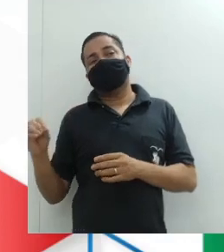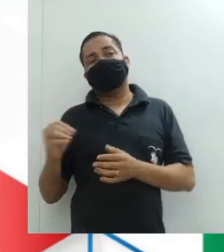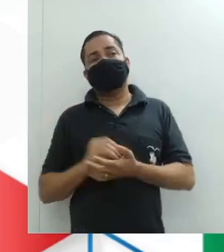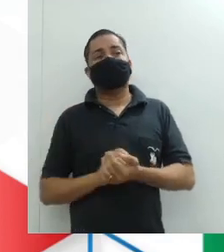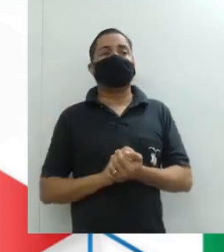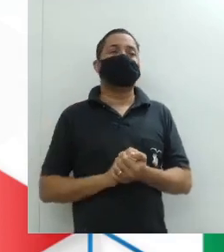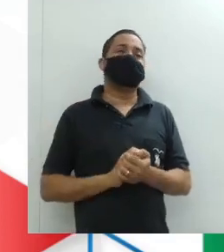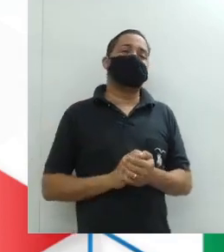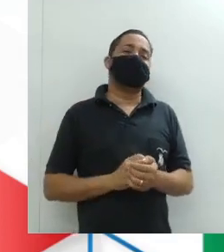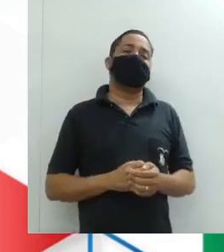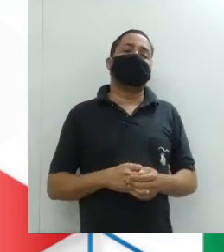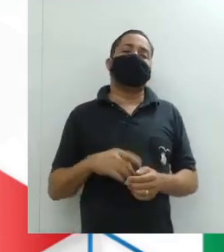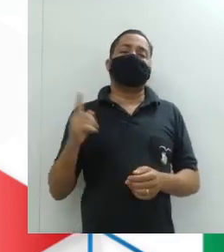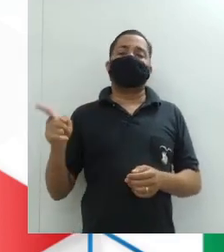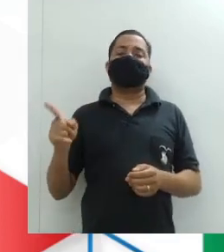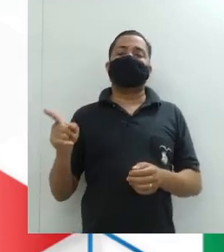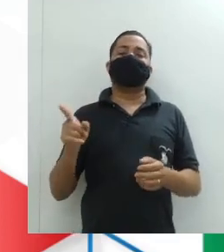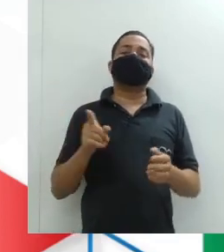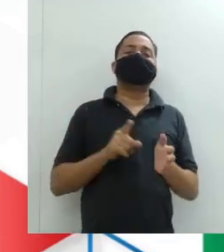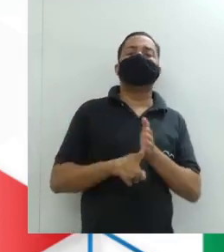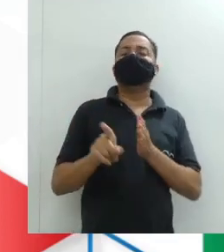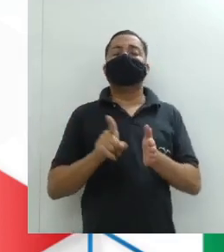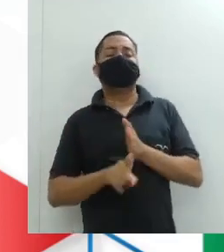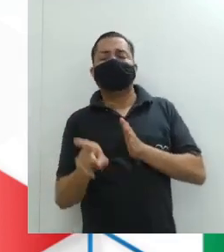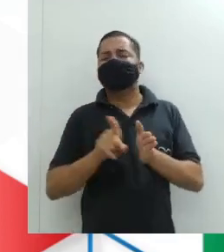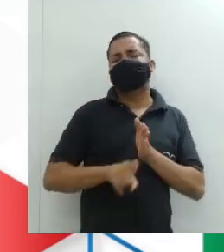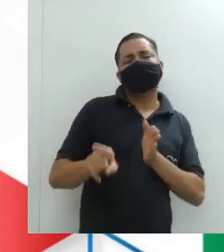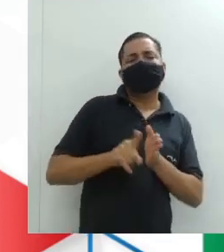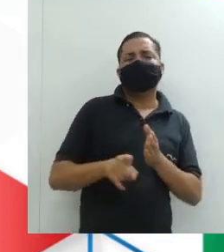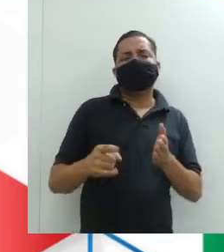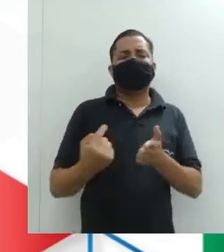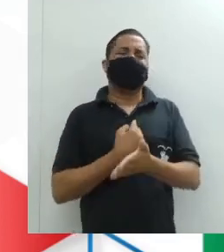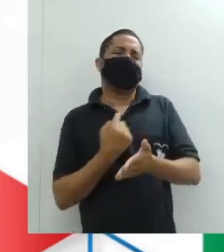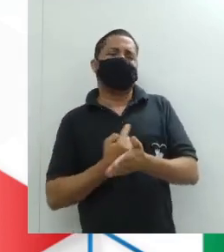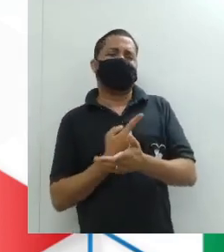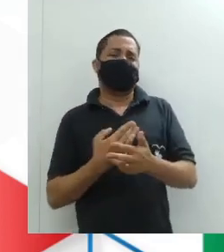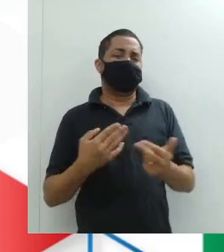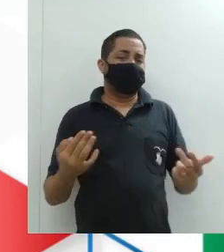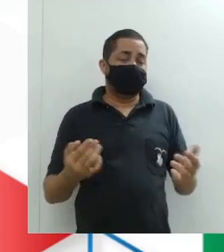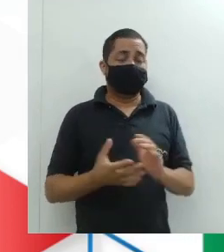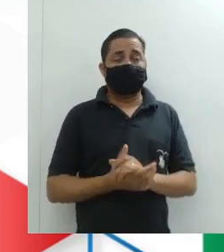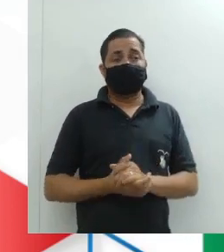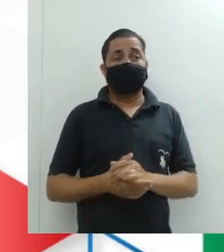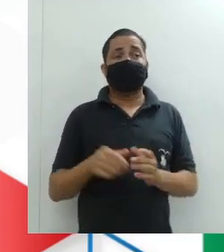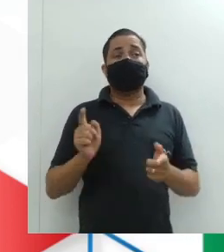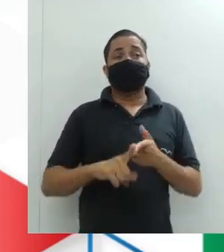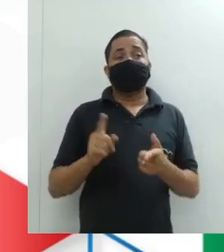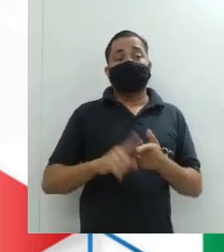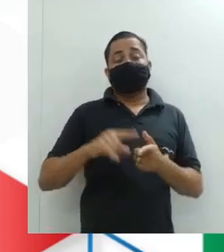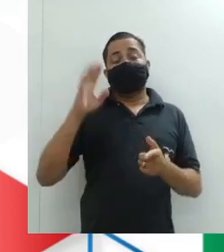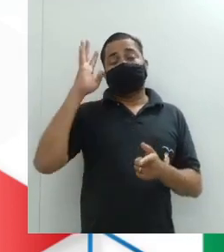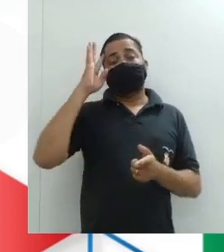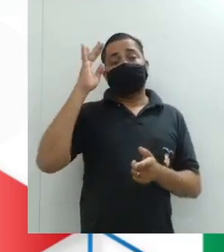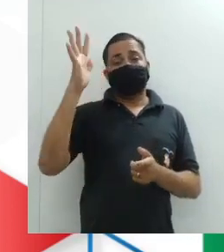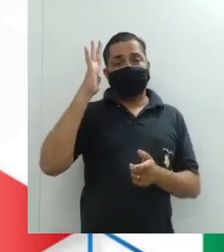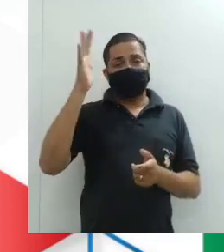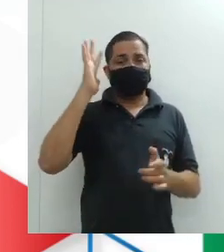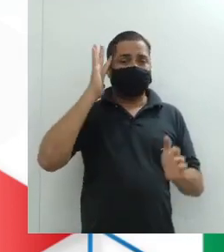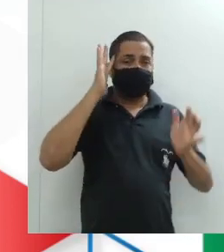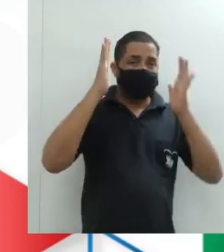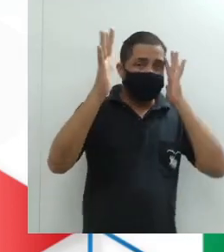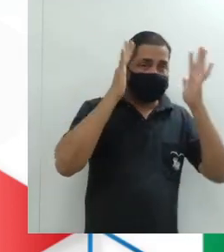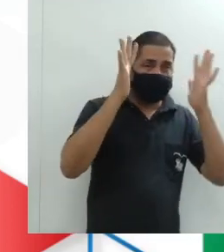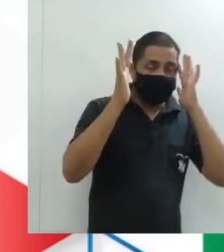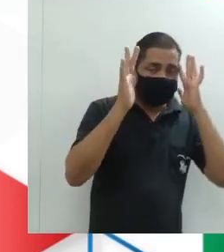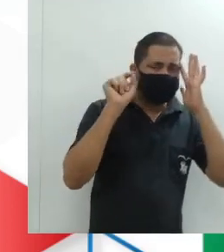é indagar a realidade, questionar-se. E nós temos aqui a reflexão filosófica. O que seria